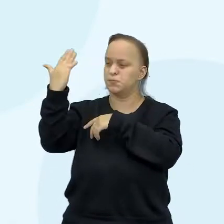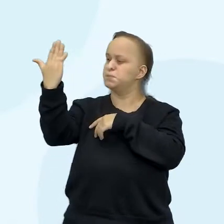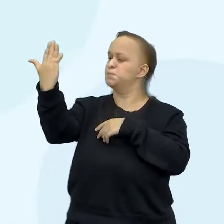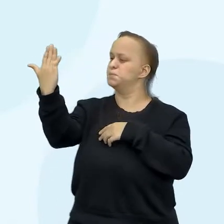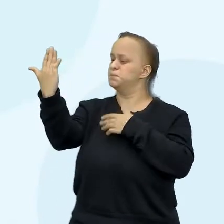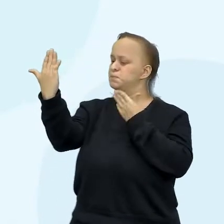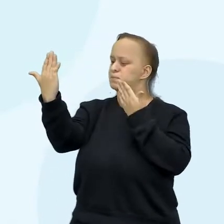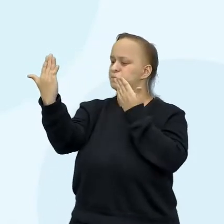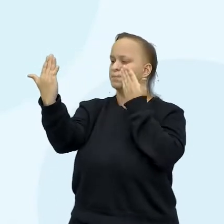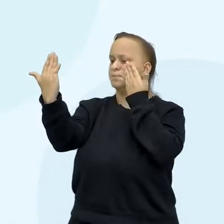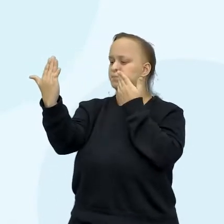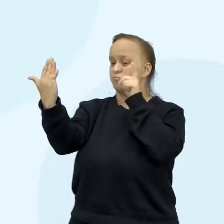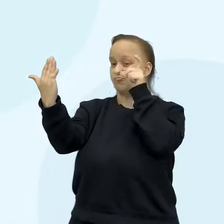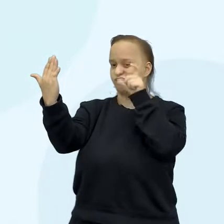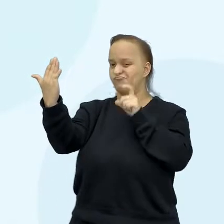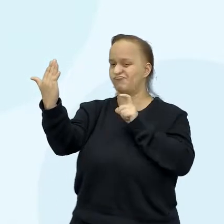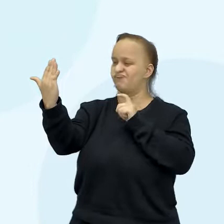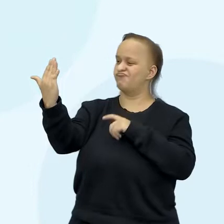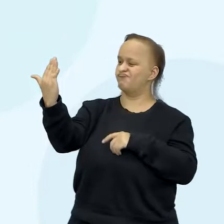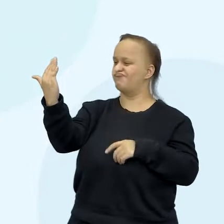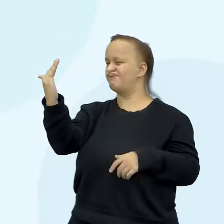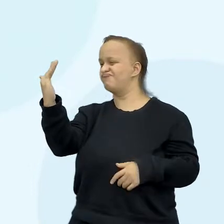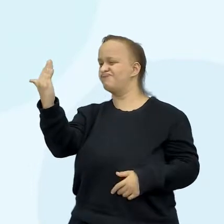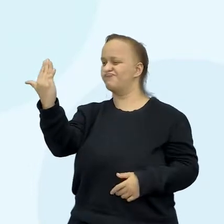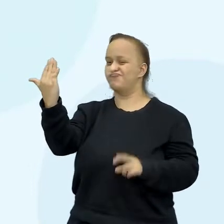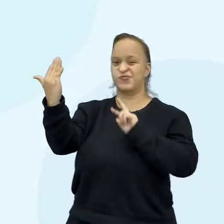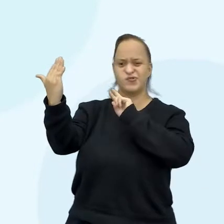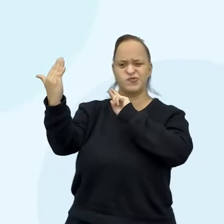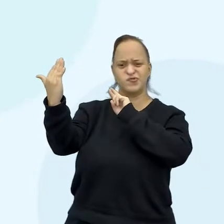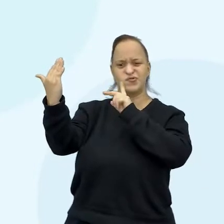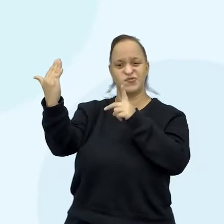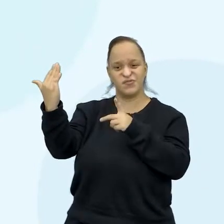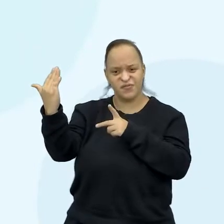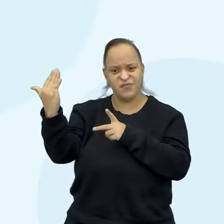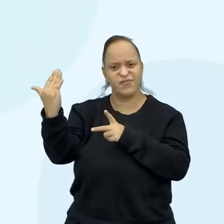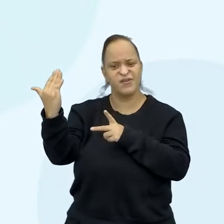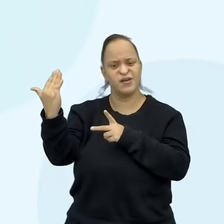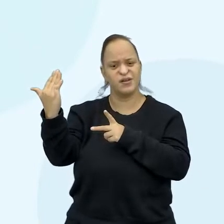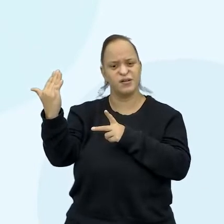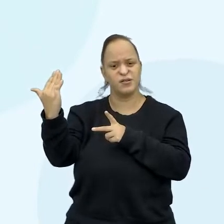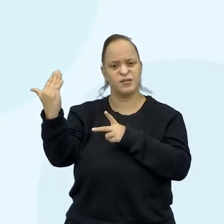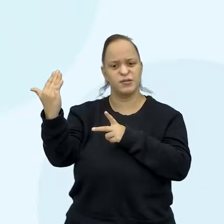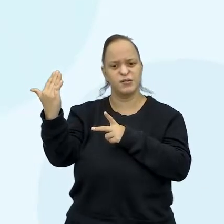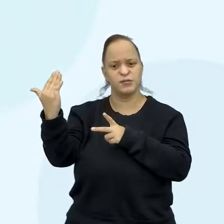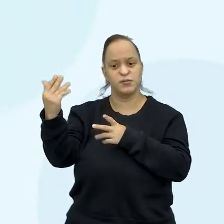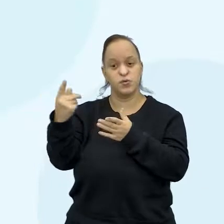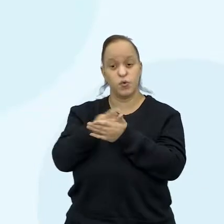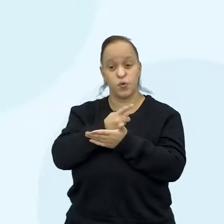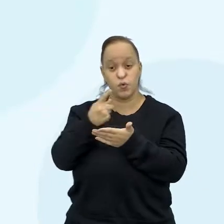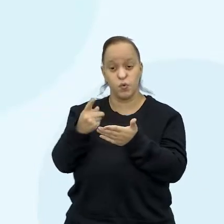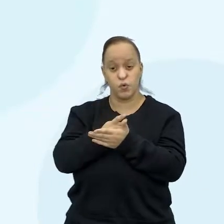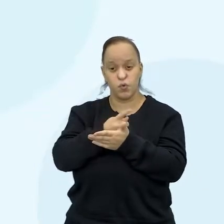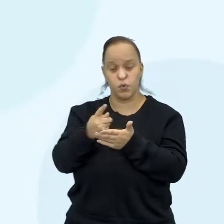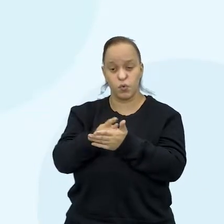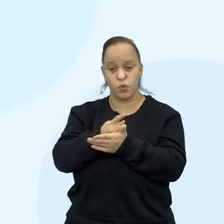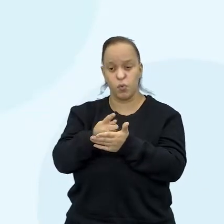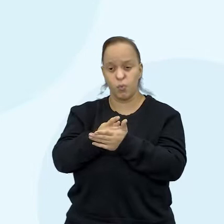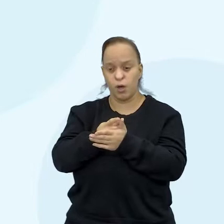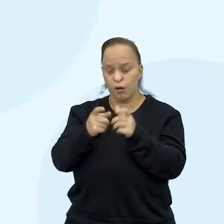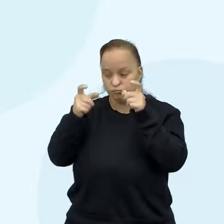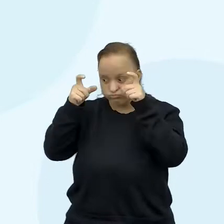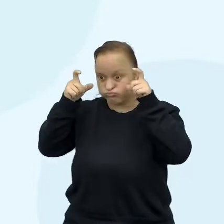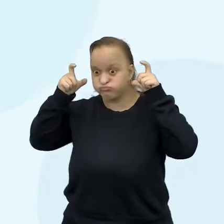corporal. E nesse transtorno, a gente acaba supervalorizando imperfeições, e as imperfeições entre aspas, porque nós